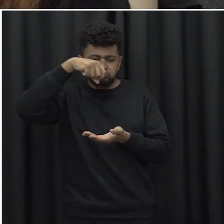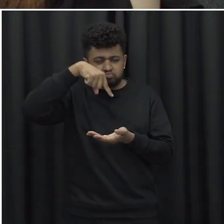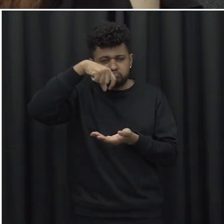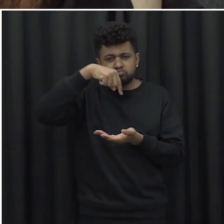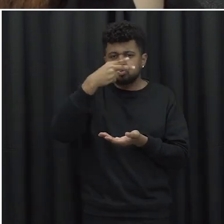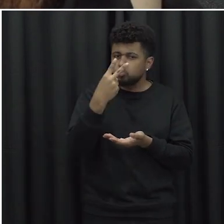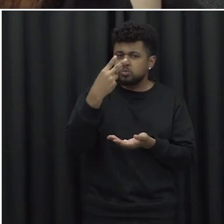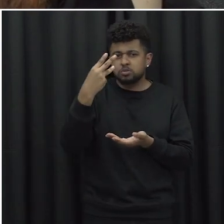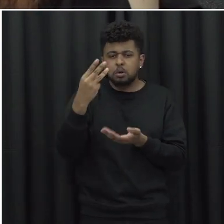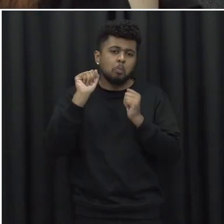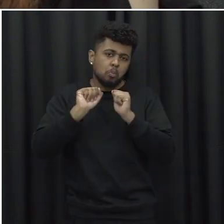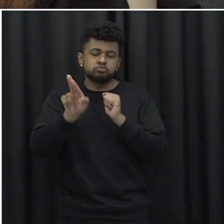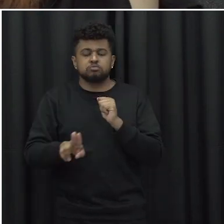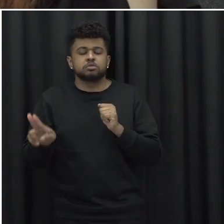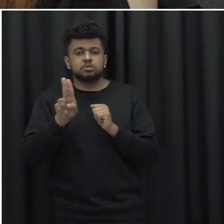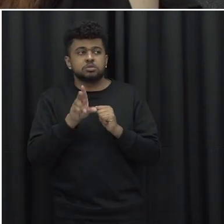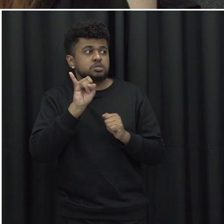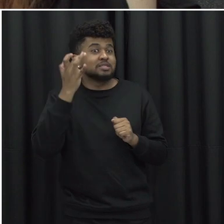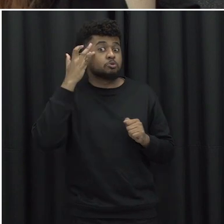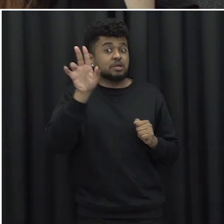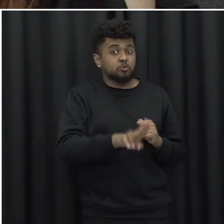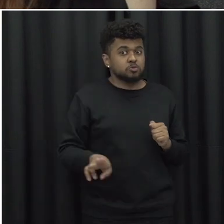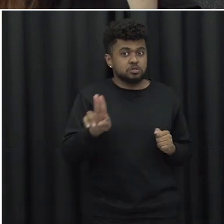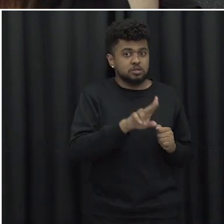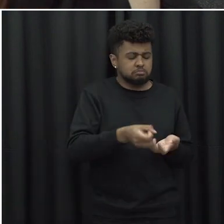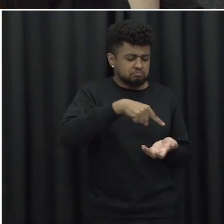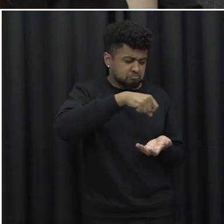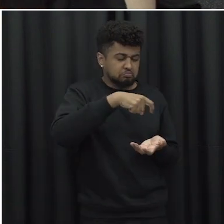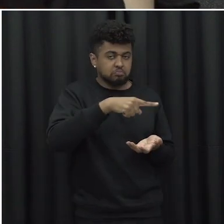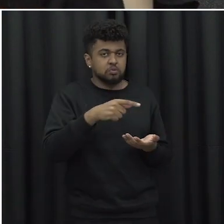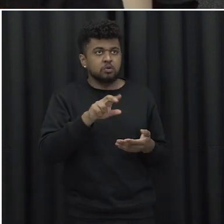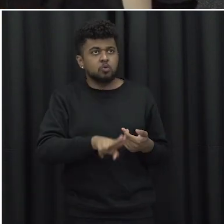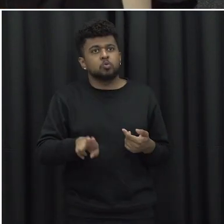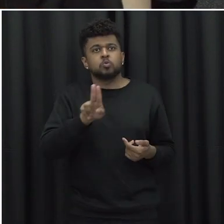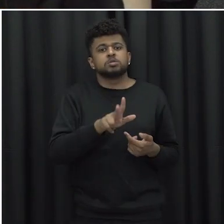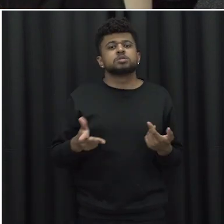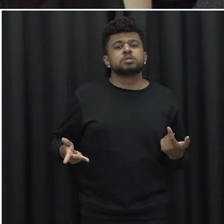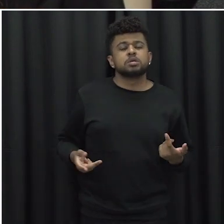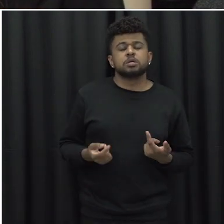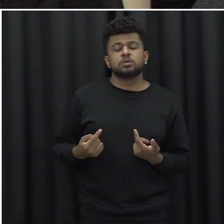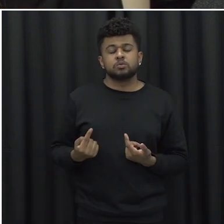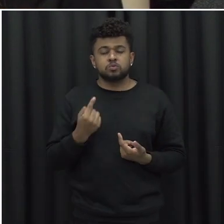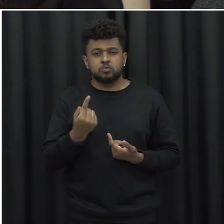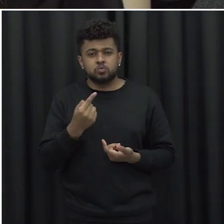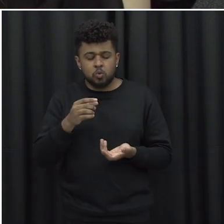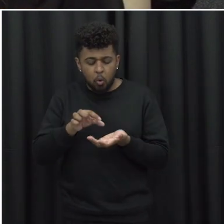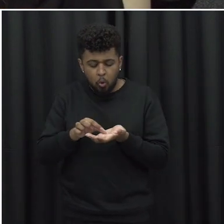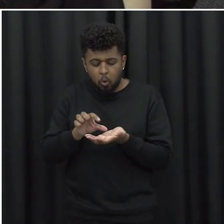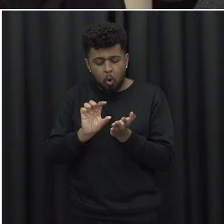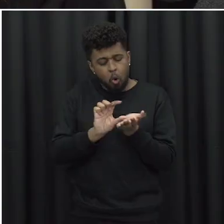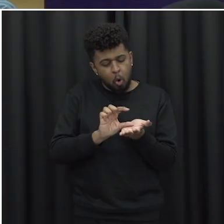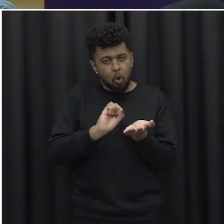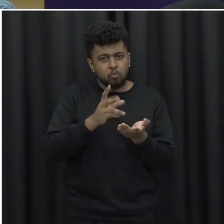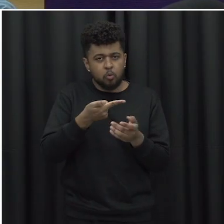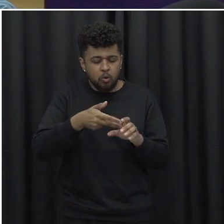é suficiente para o paciente usar per dia. Então, se ele não sabe utilizar, ele acaba falando, não, vou usar um